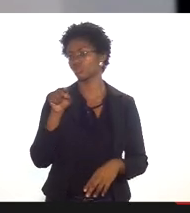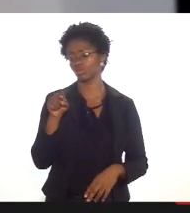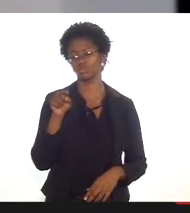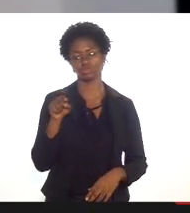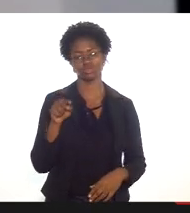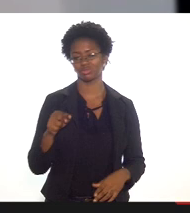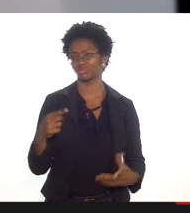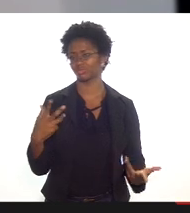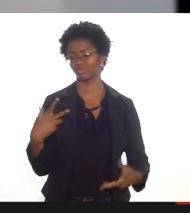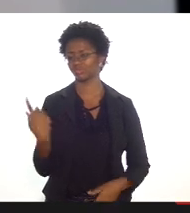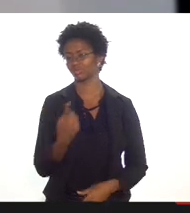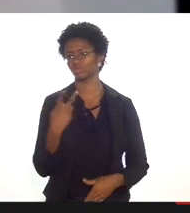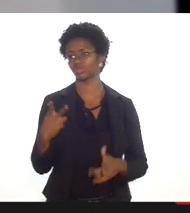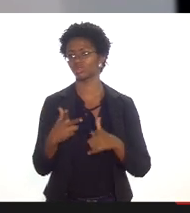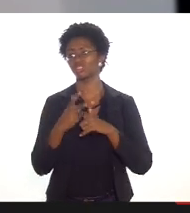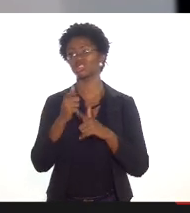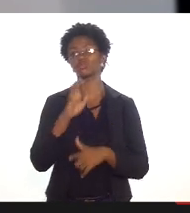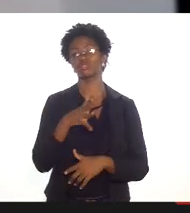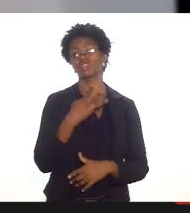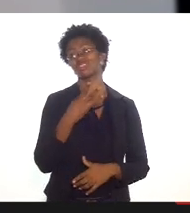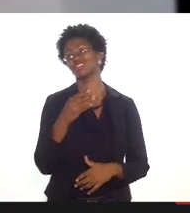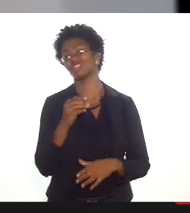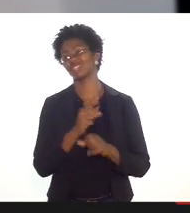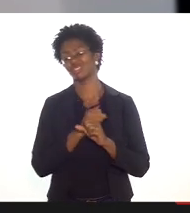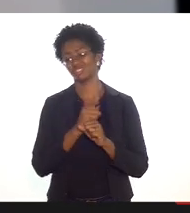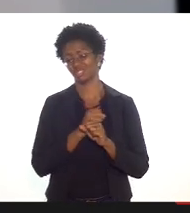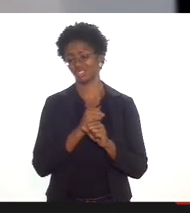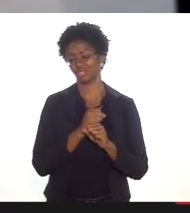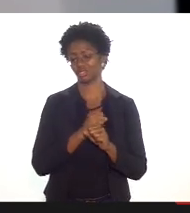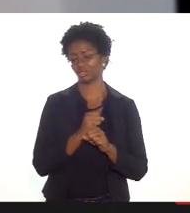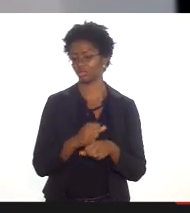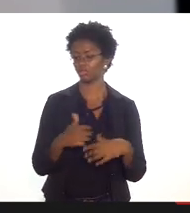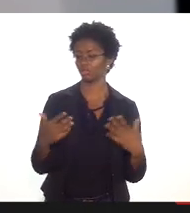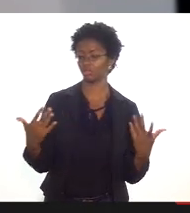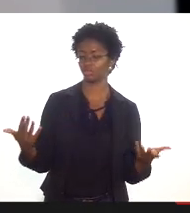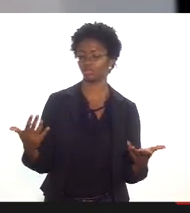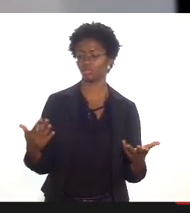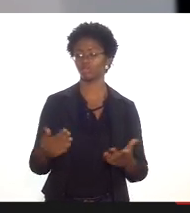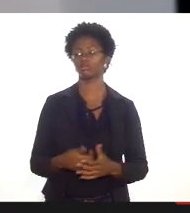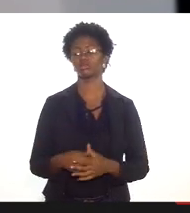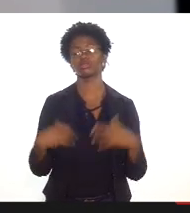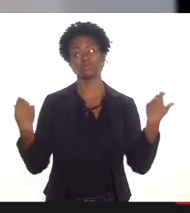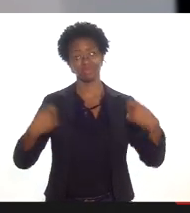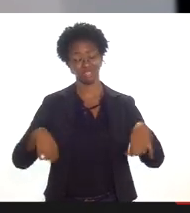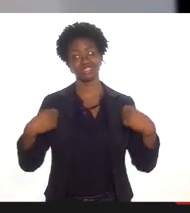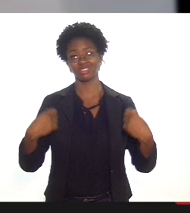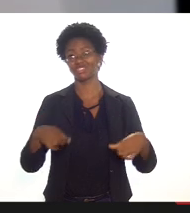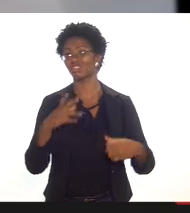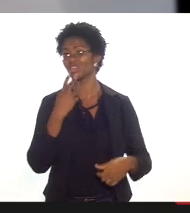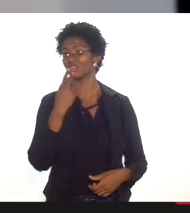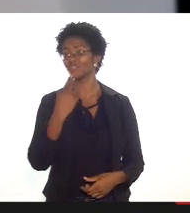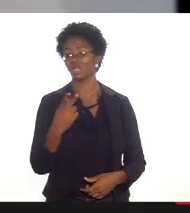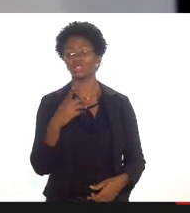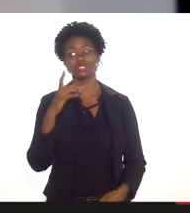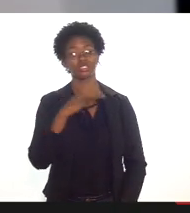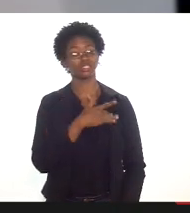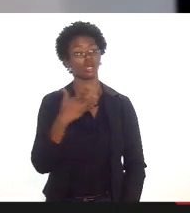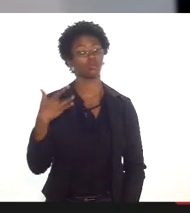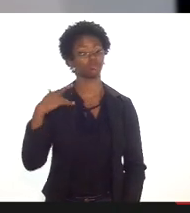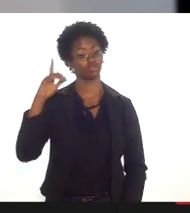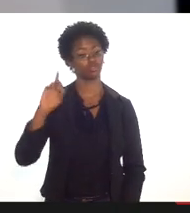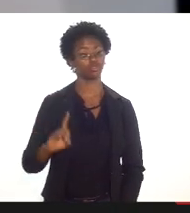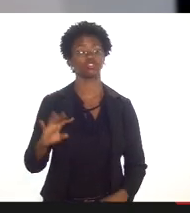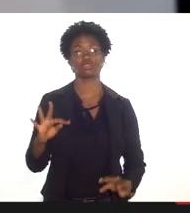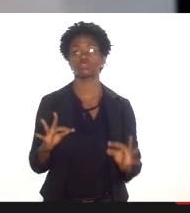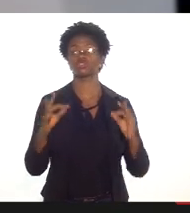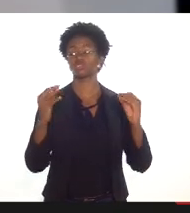nós conquistamos há mais de 30 anos. Que, portanto, é muito atual dizermos que a saúde é um direito de todos, um dever do